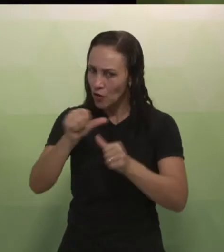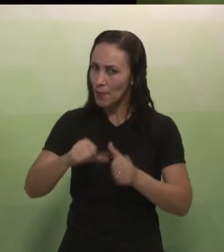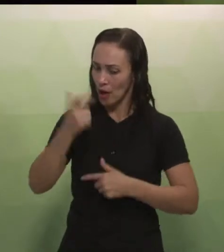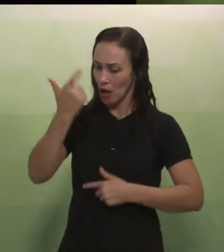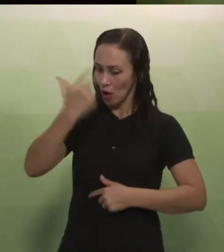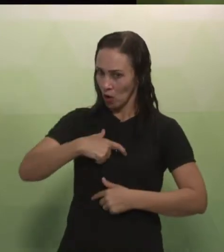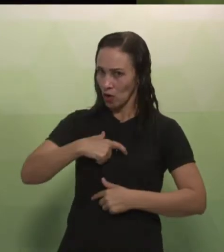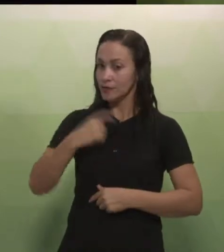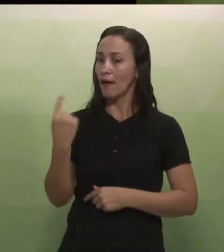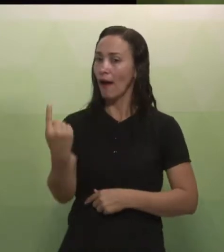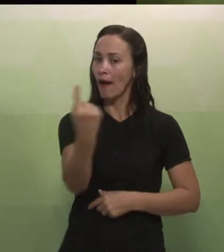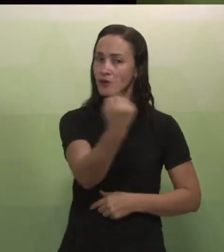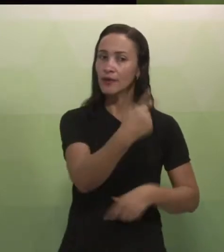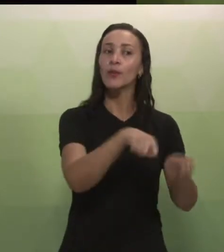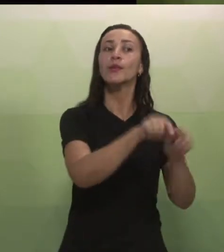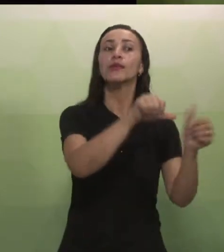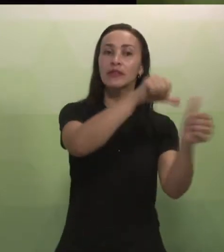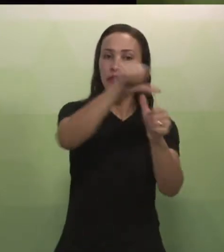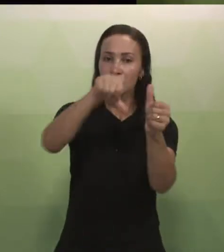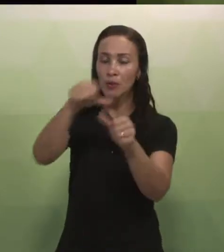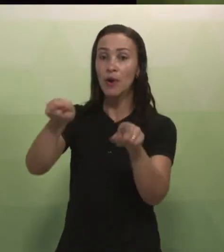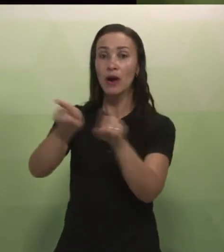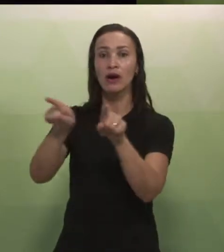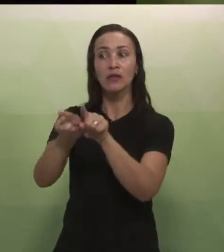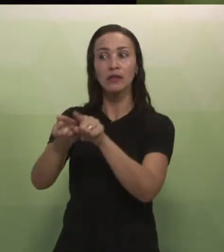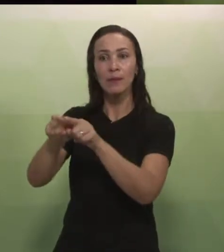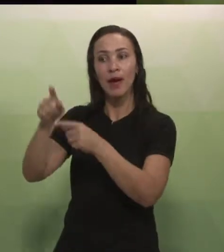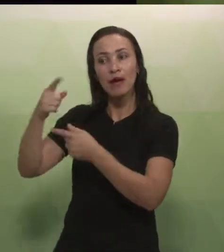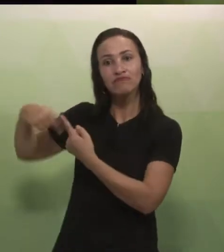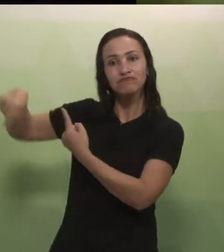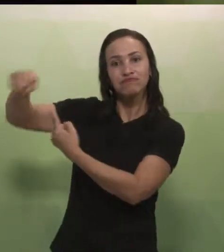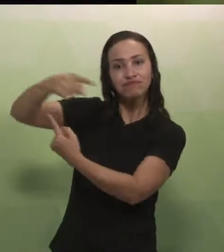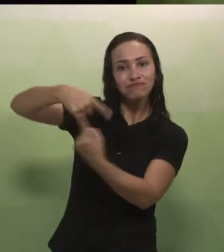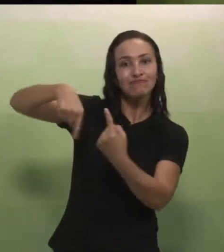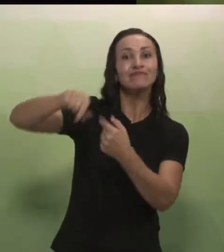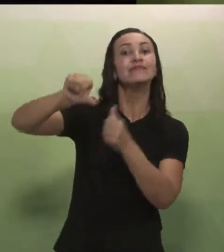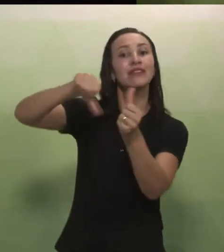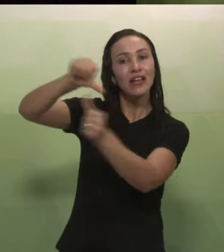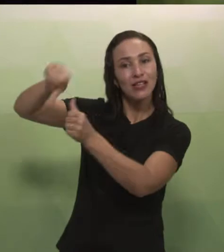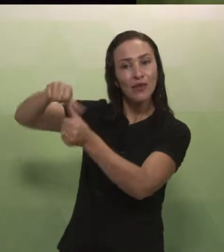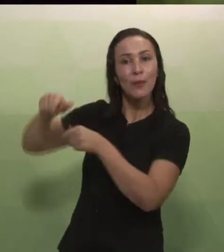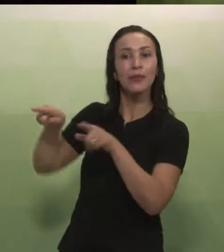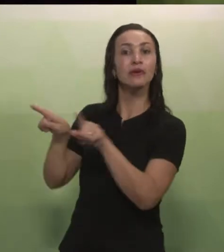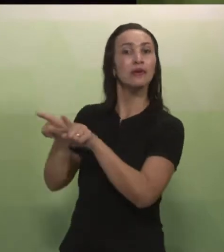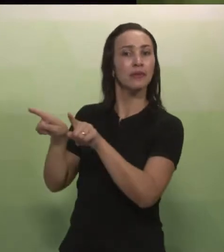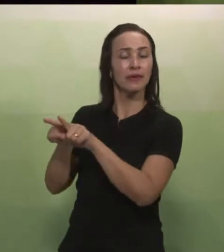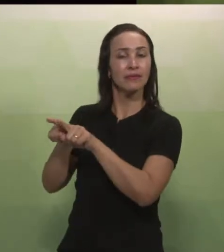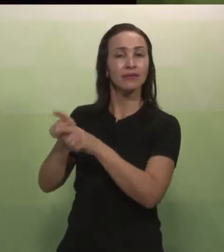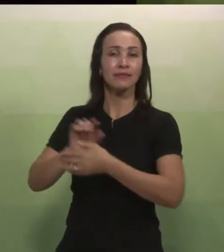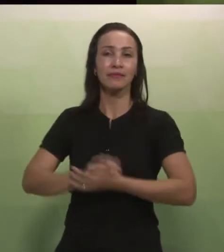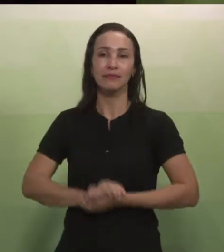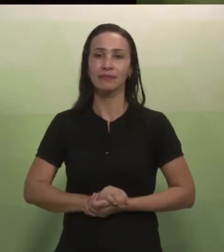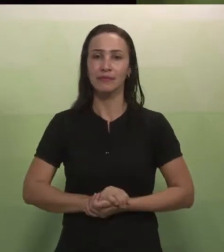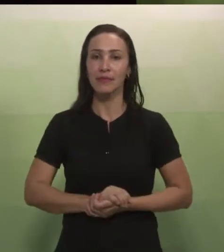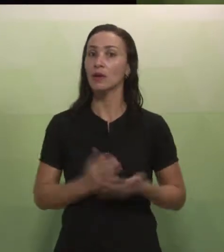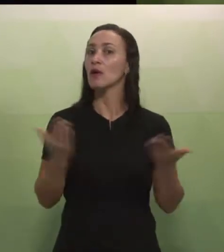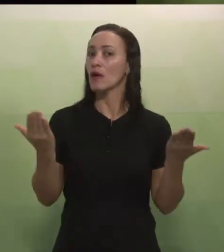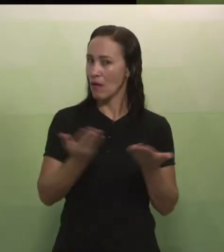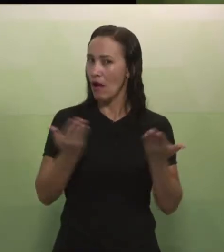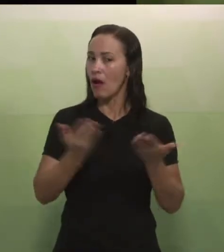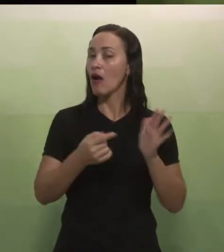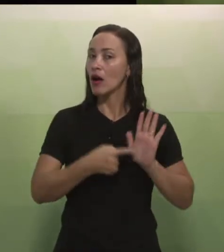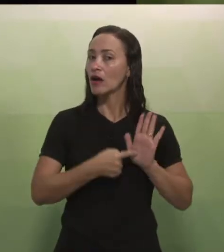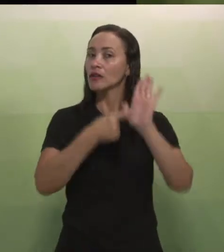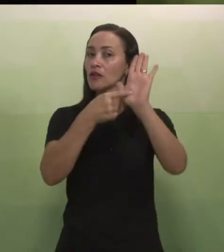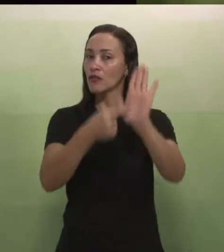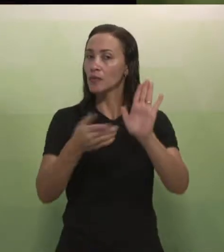nós, em cada um de nós e no nosso entorno, né? Então, em seguida, agora,